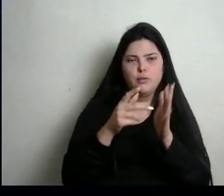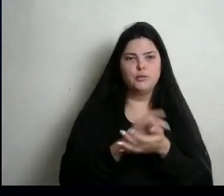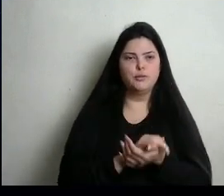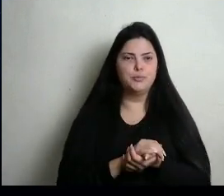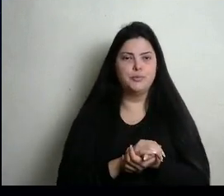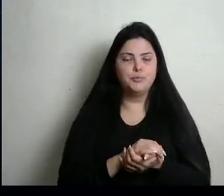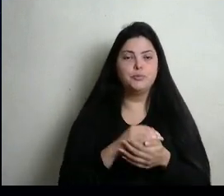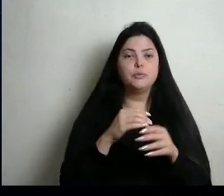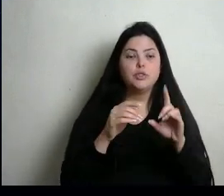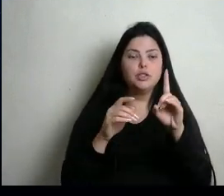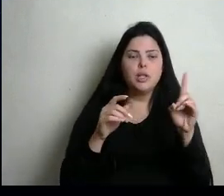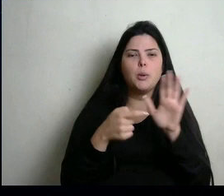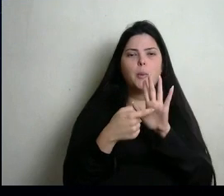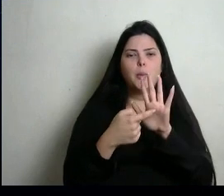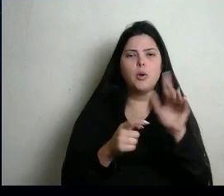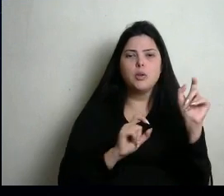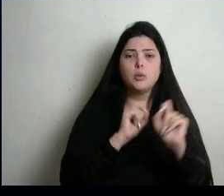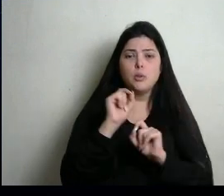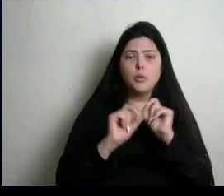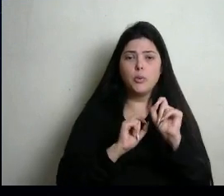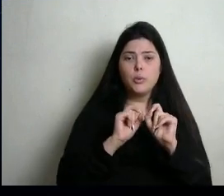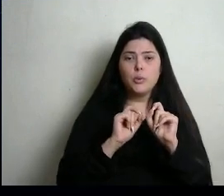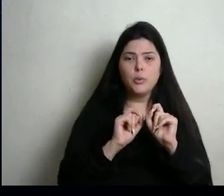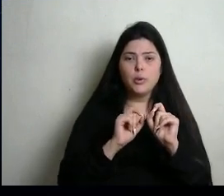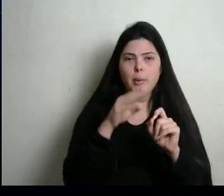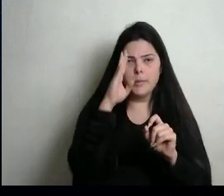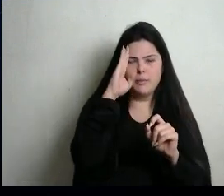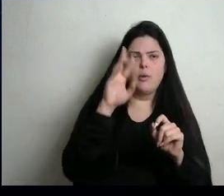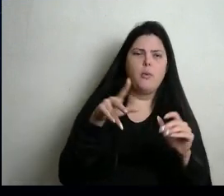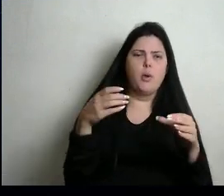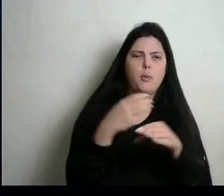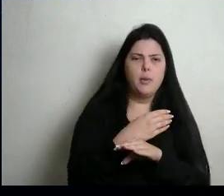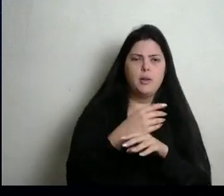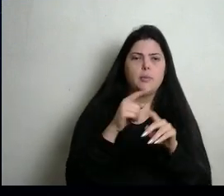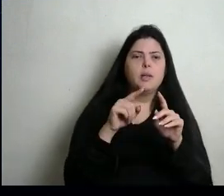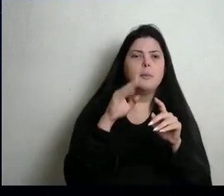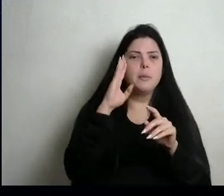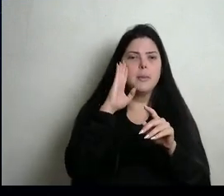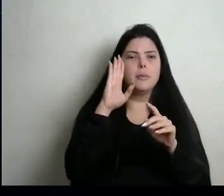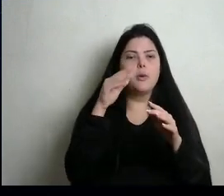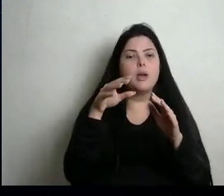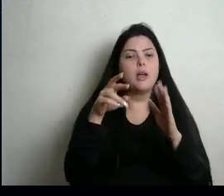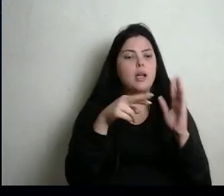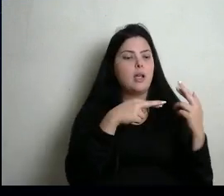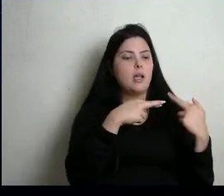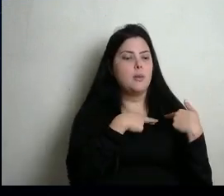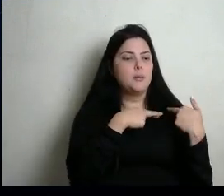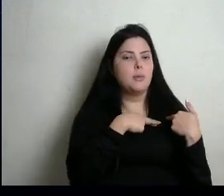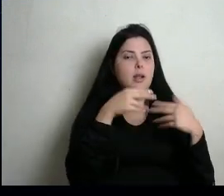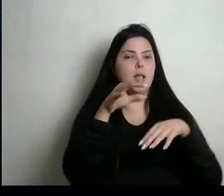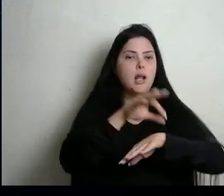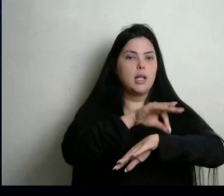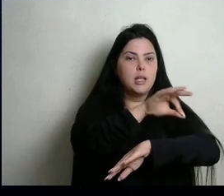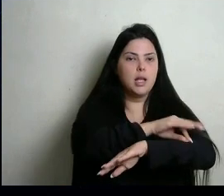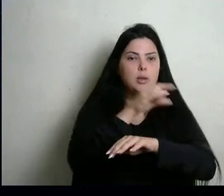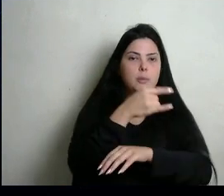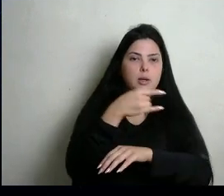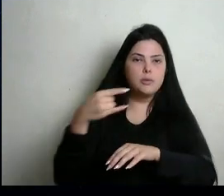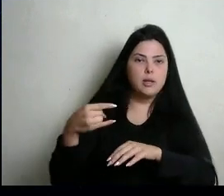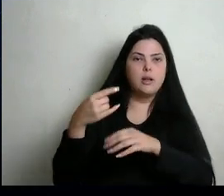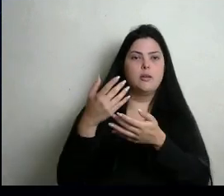eu tentei trazer as principais, aqui não são todas, mas atribuições hoje dos arquitetos dentro da Microsoft, as principais